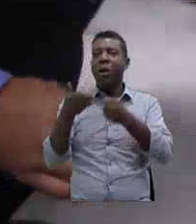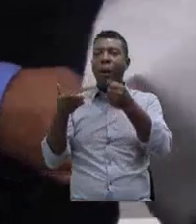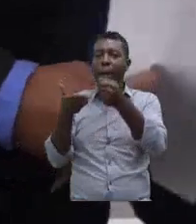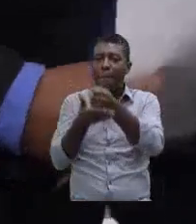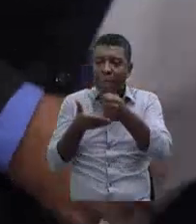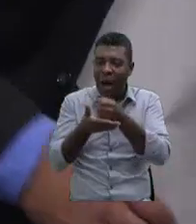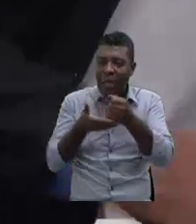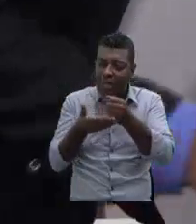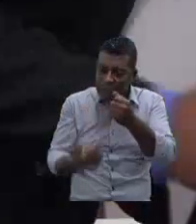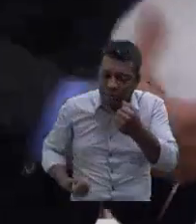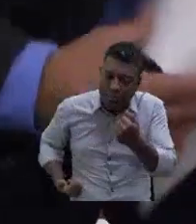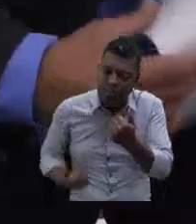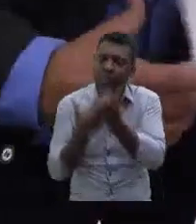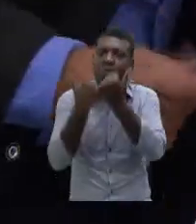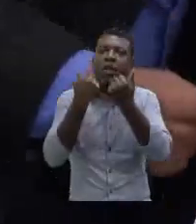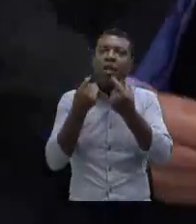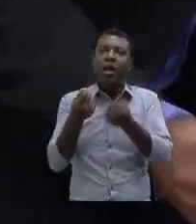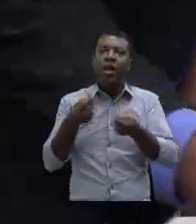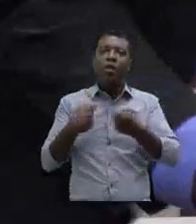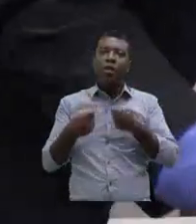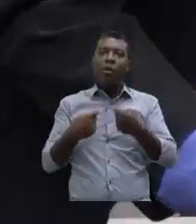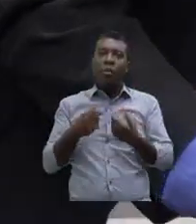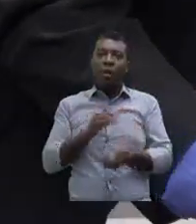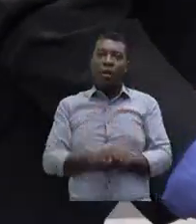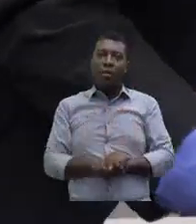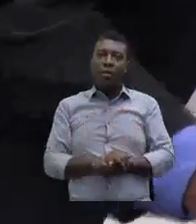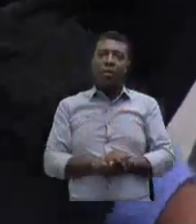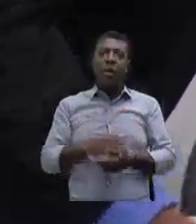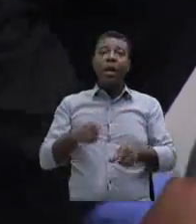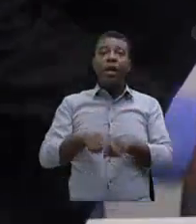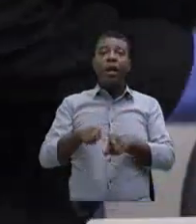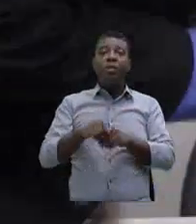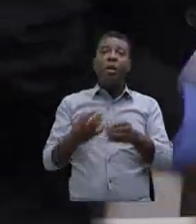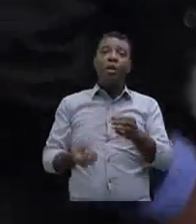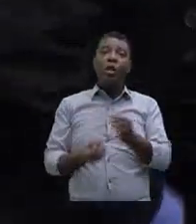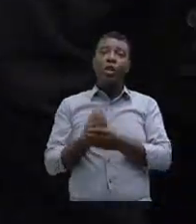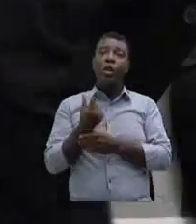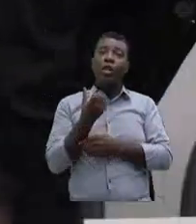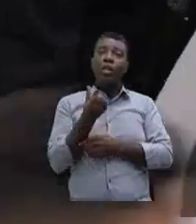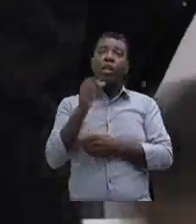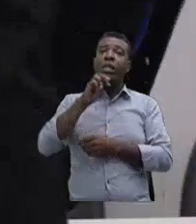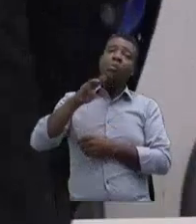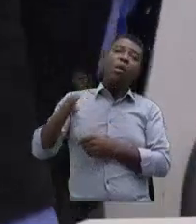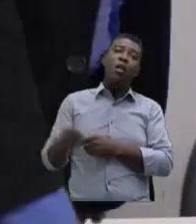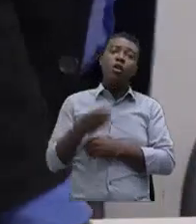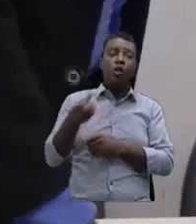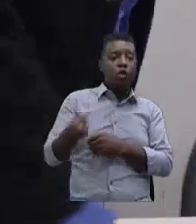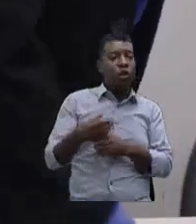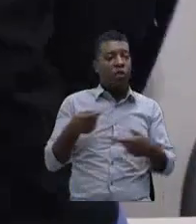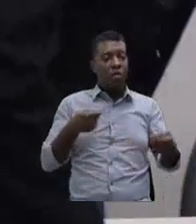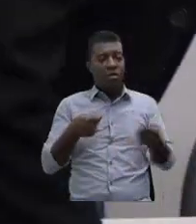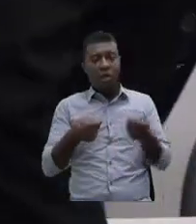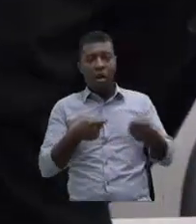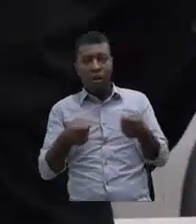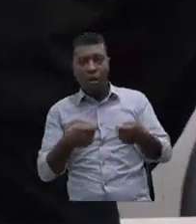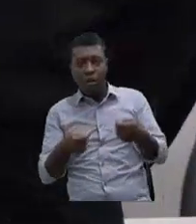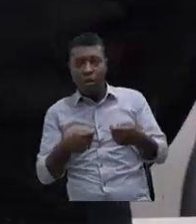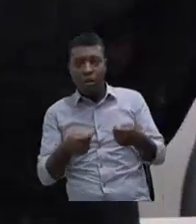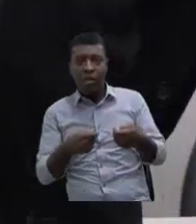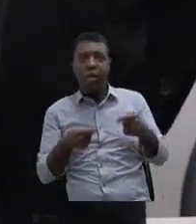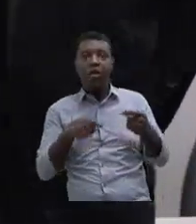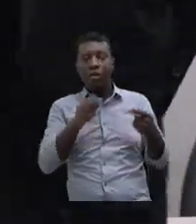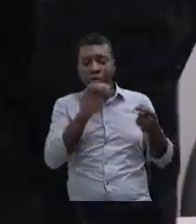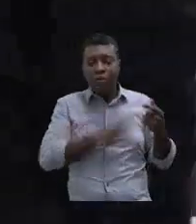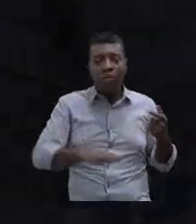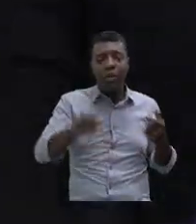nossa gastronomia. Foram gerados 6 milhões de novos negócios na WTE